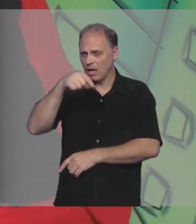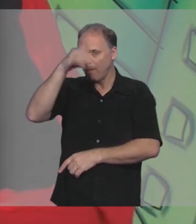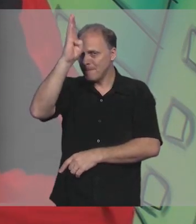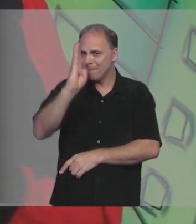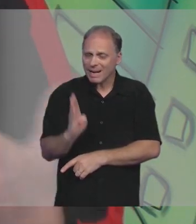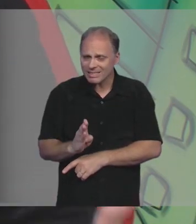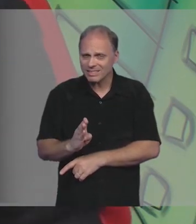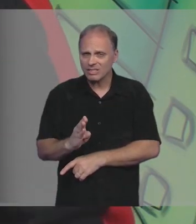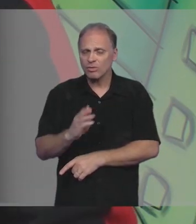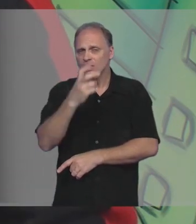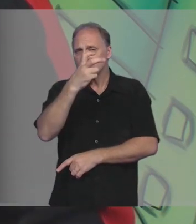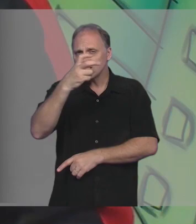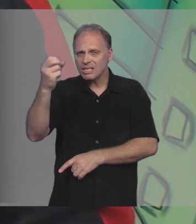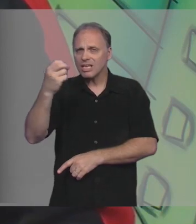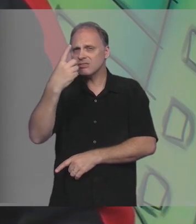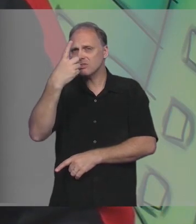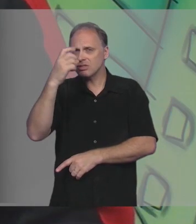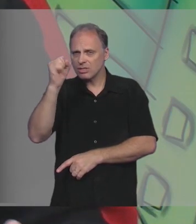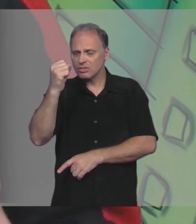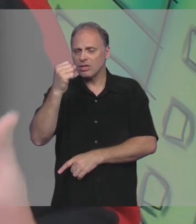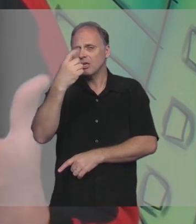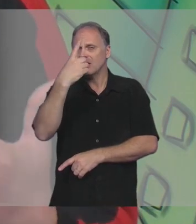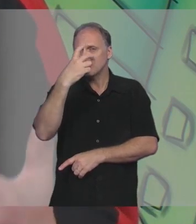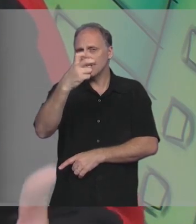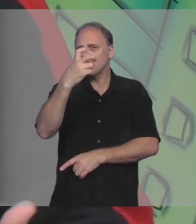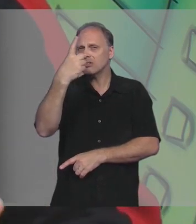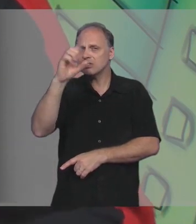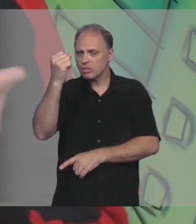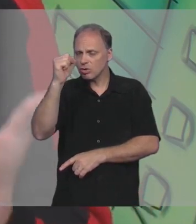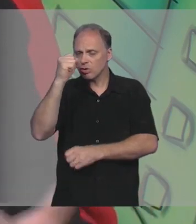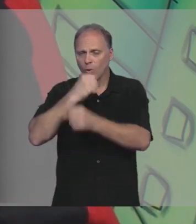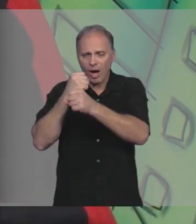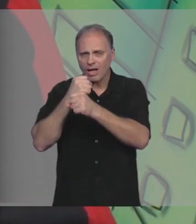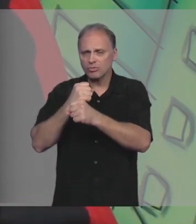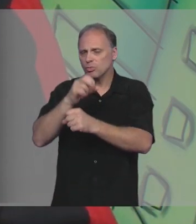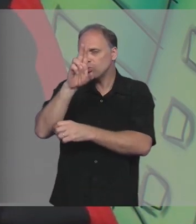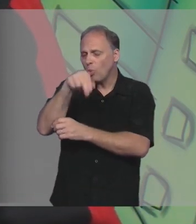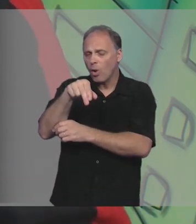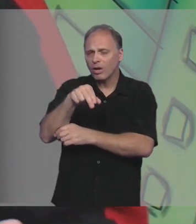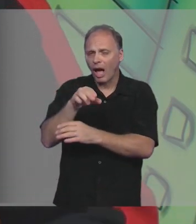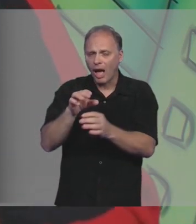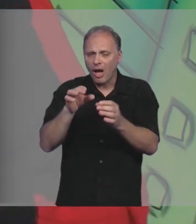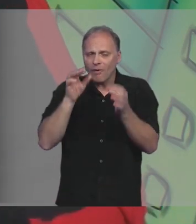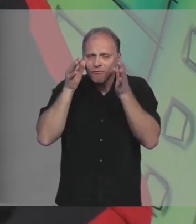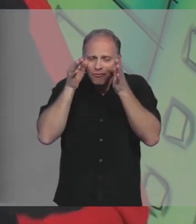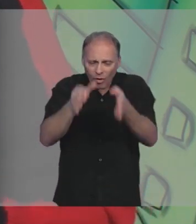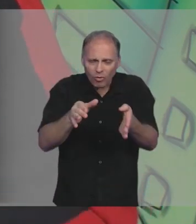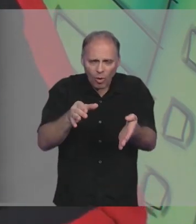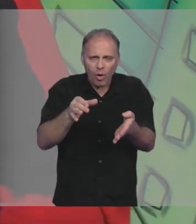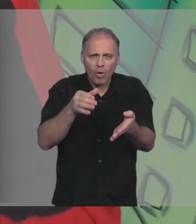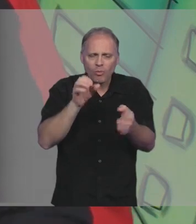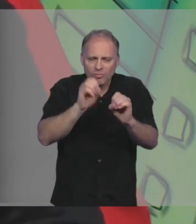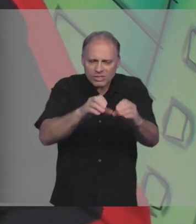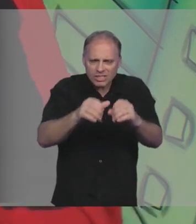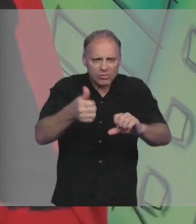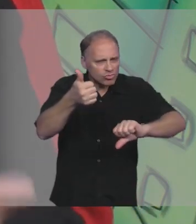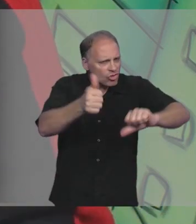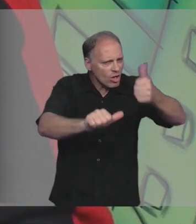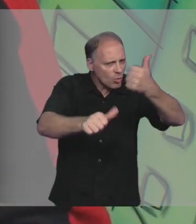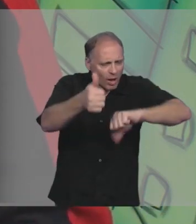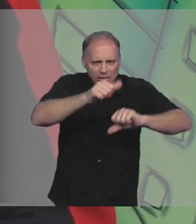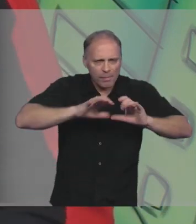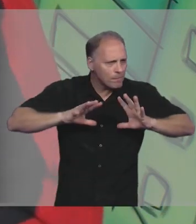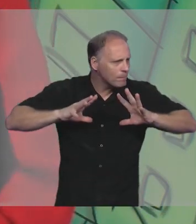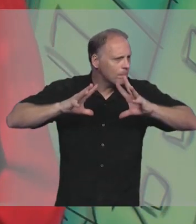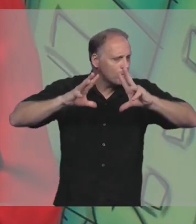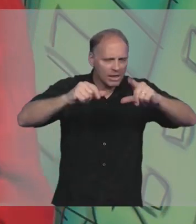Brasil, nos nossos 518 anos, ele nunca massificou a educação, ou seja, nunca ofereceu educação de massa para